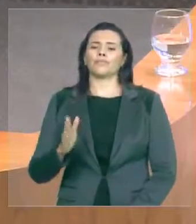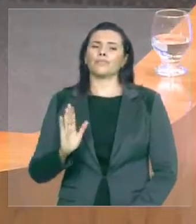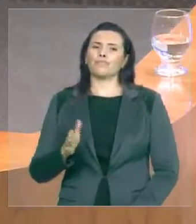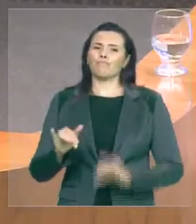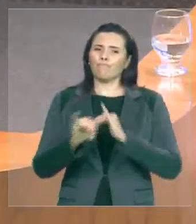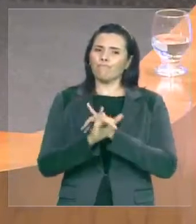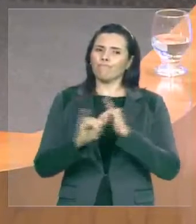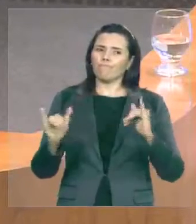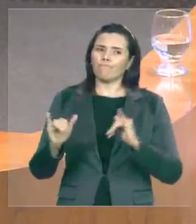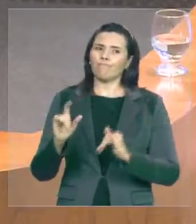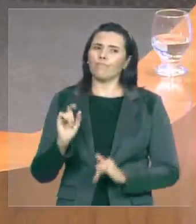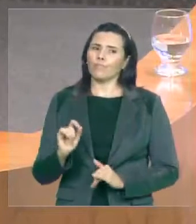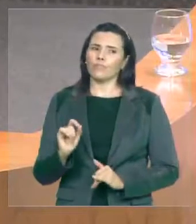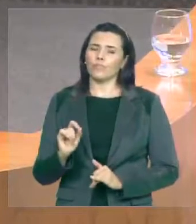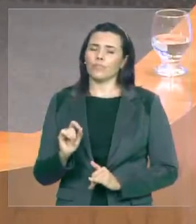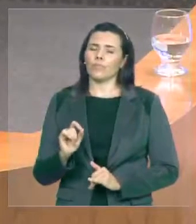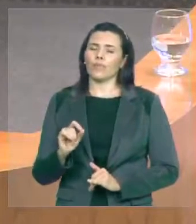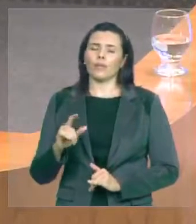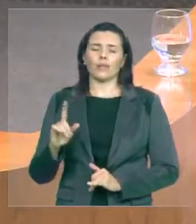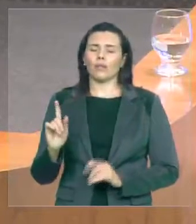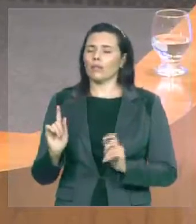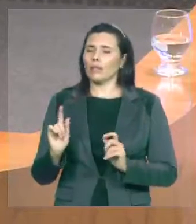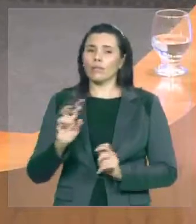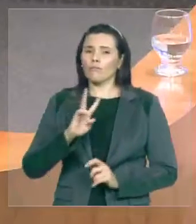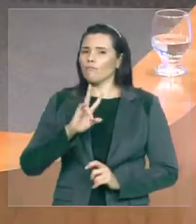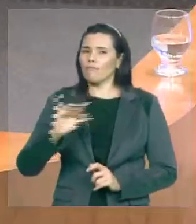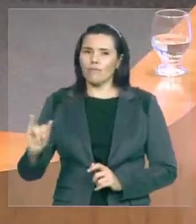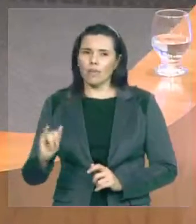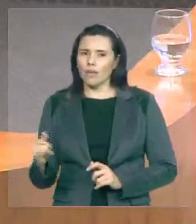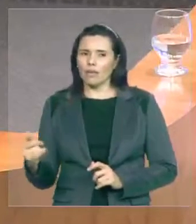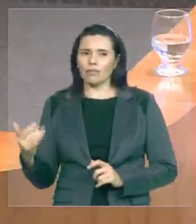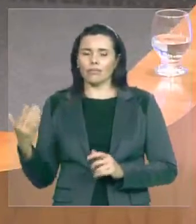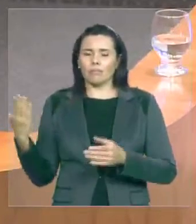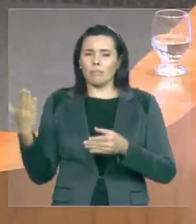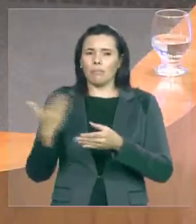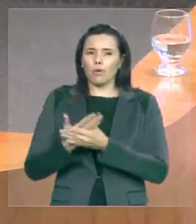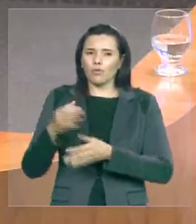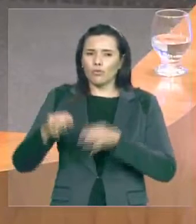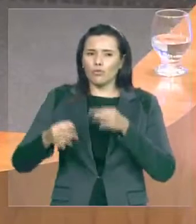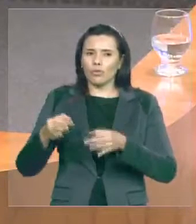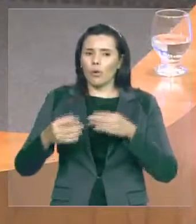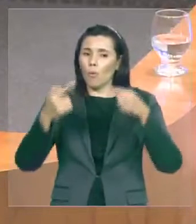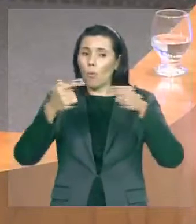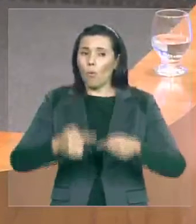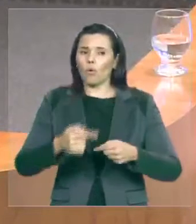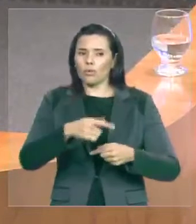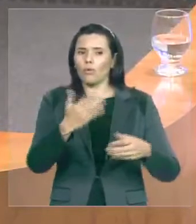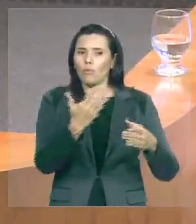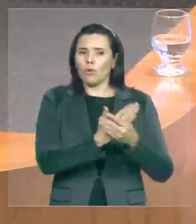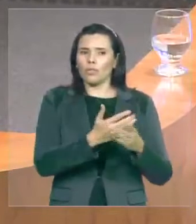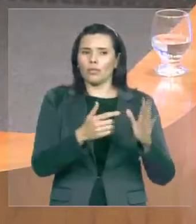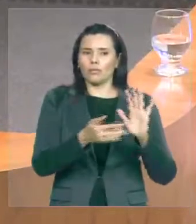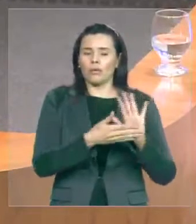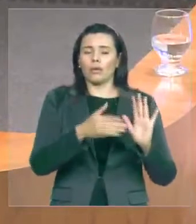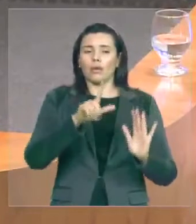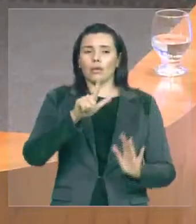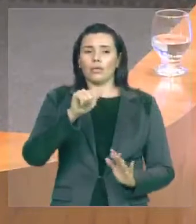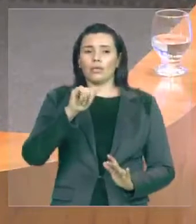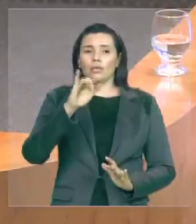não entraria com ação judicial contra o processo licitatório, uma vez que havia obtido